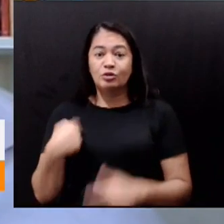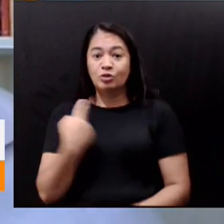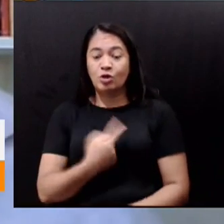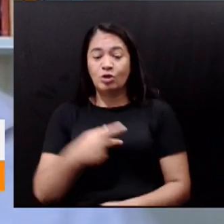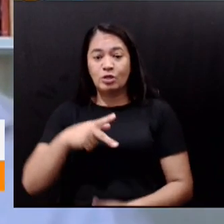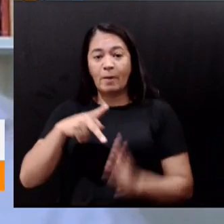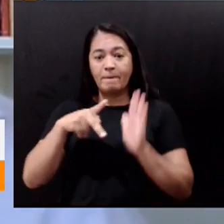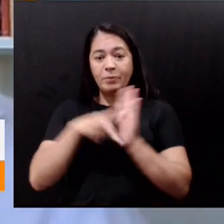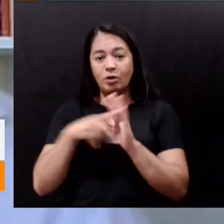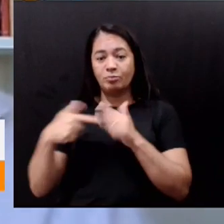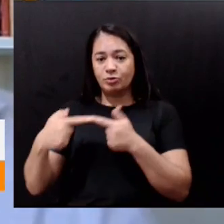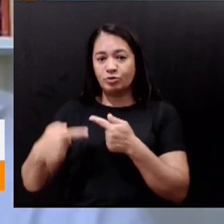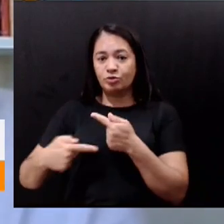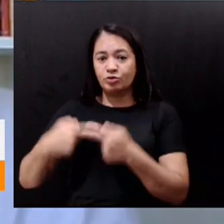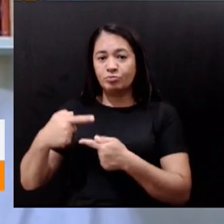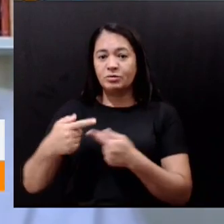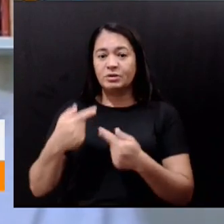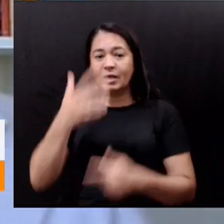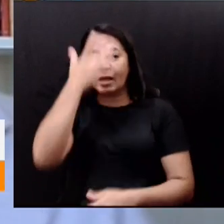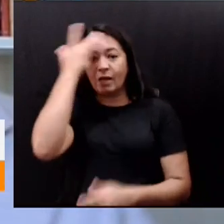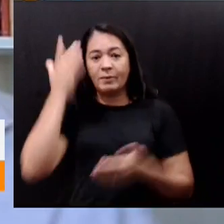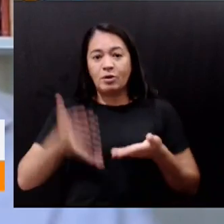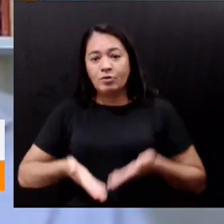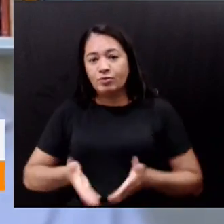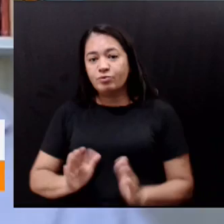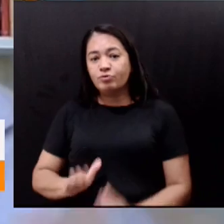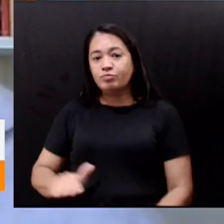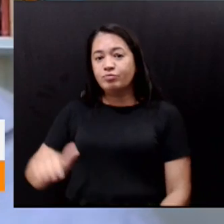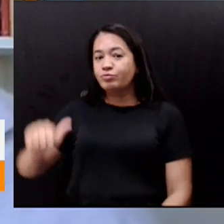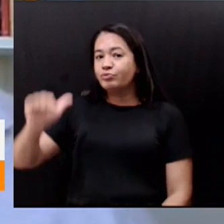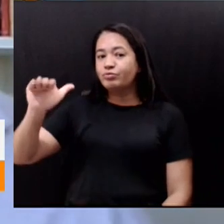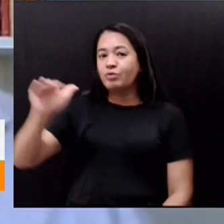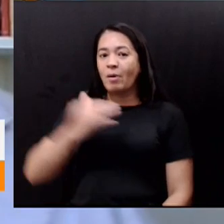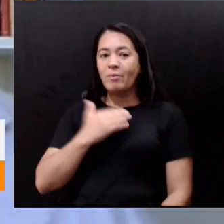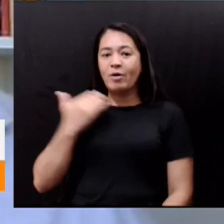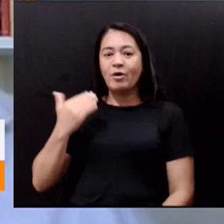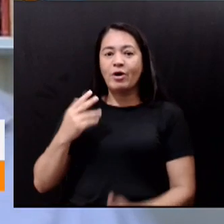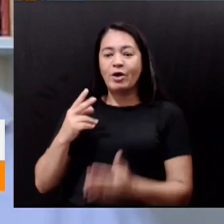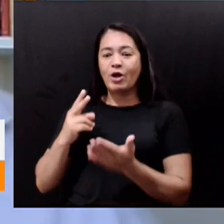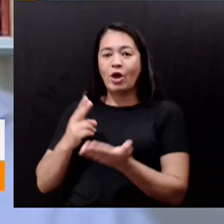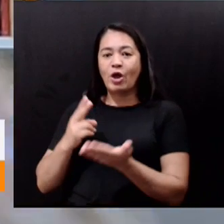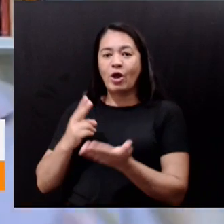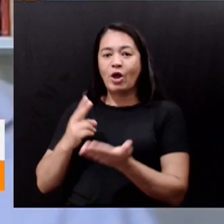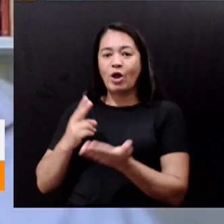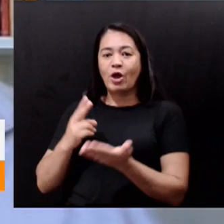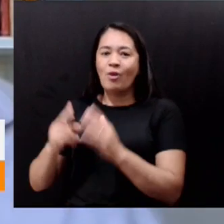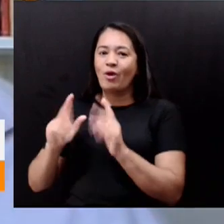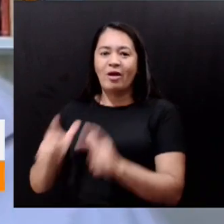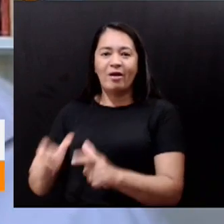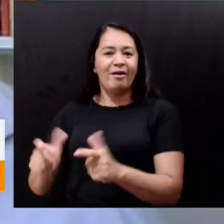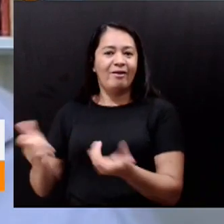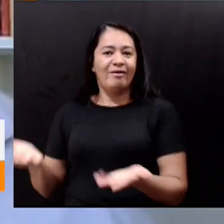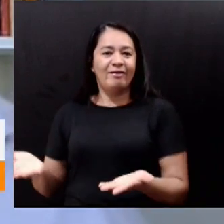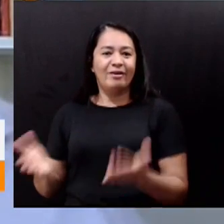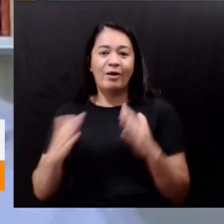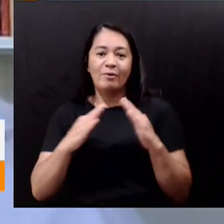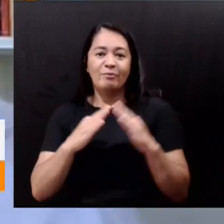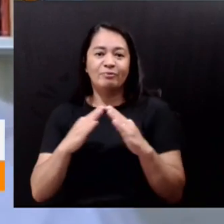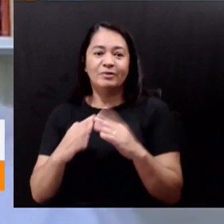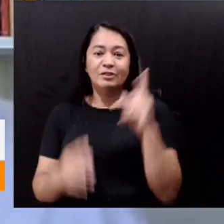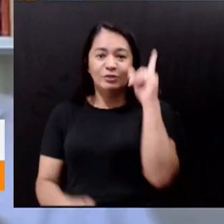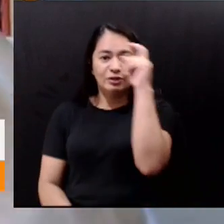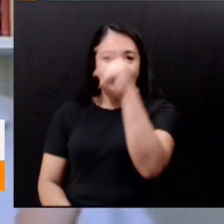pessoas nasciam, cresciam e morriam muitas vezes nas mesmas casas, com as mesmas vizinhanças. De modo que era difícil você não